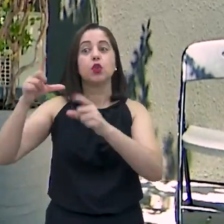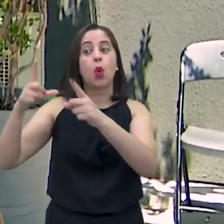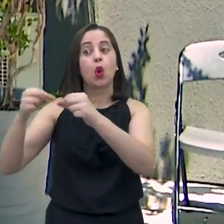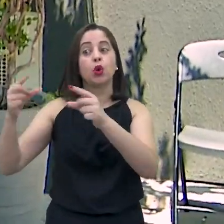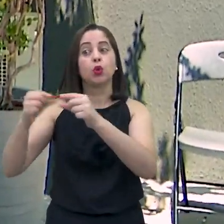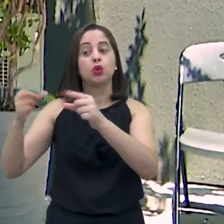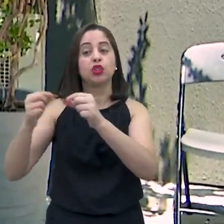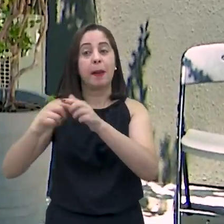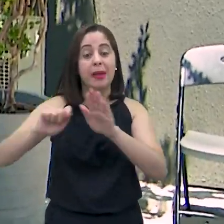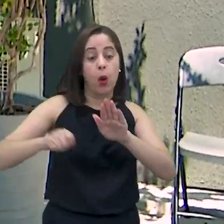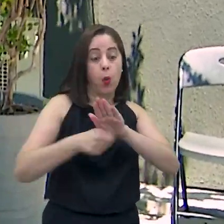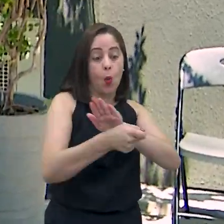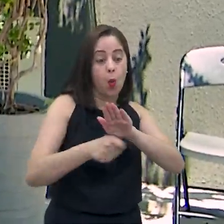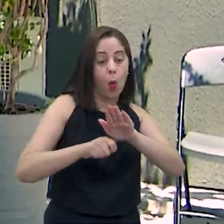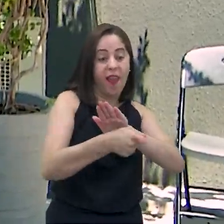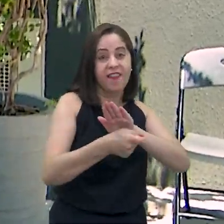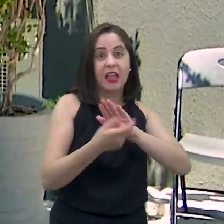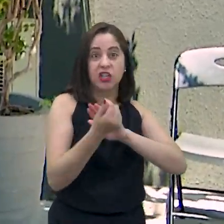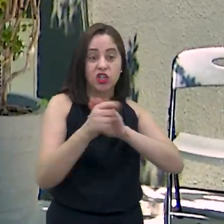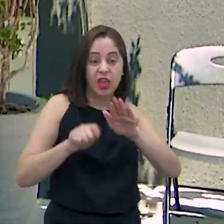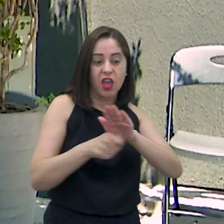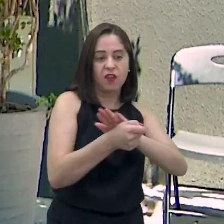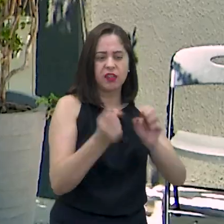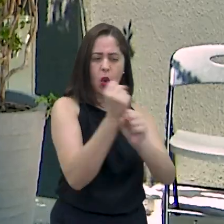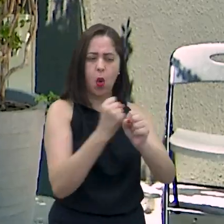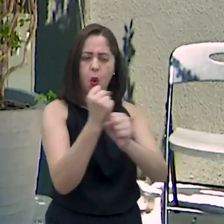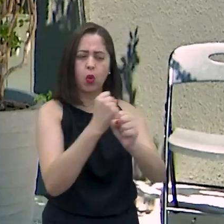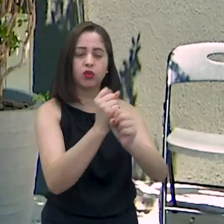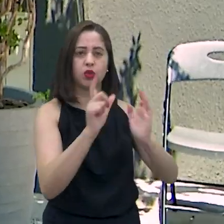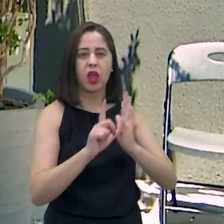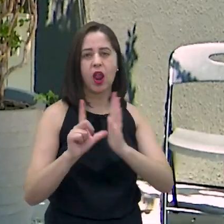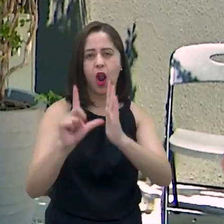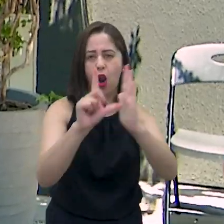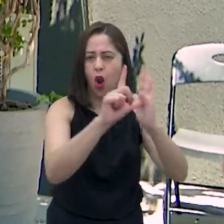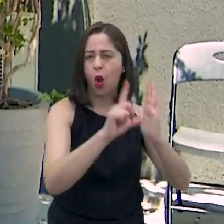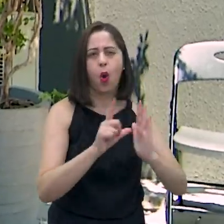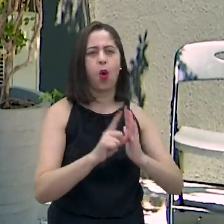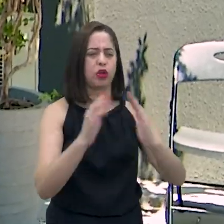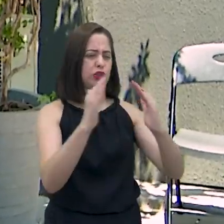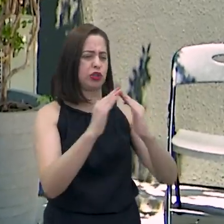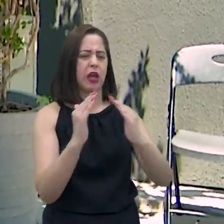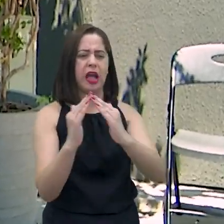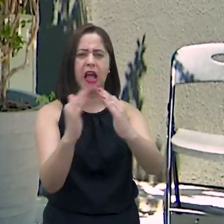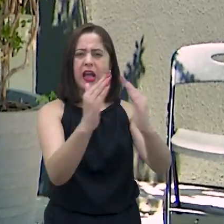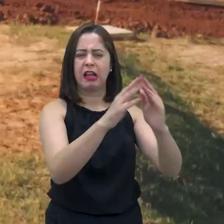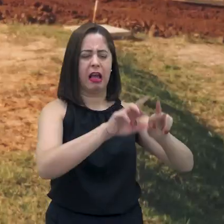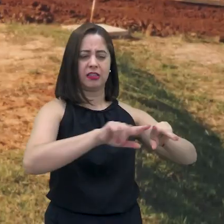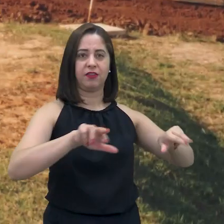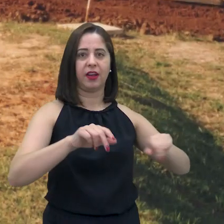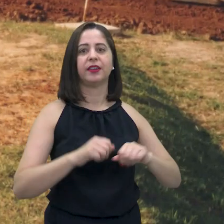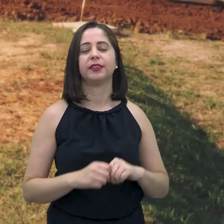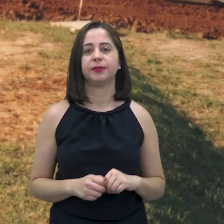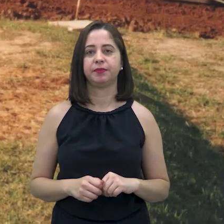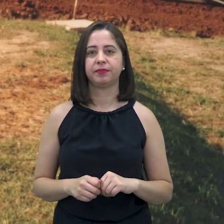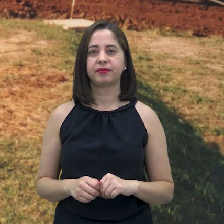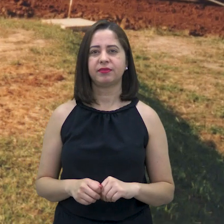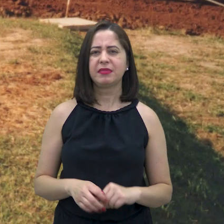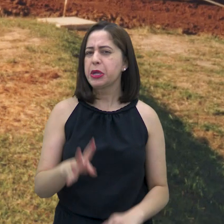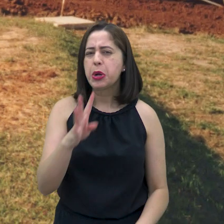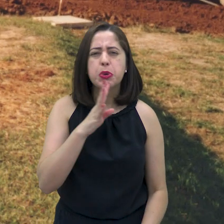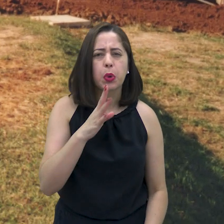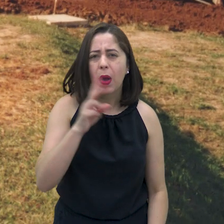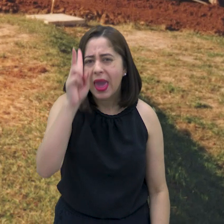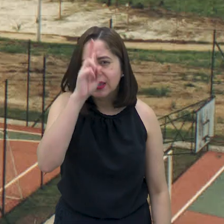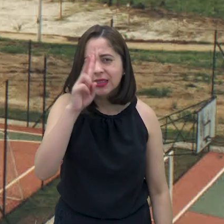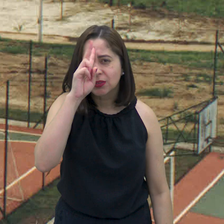eles acharam que ia ser muito promissora para construir comércios e lotes é de que a galera vai morar mesmo quem não conhece a